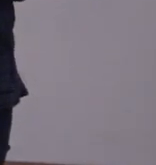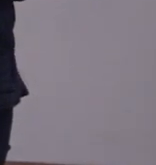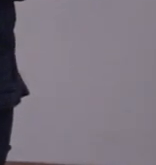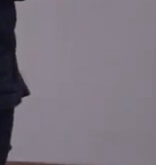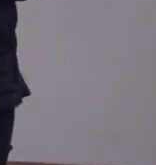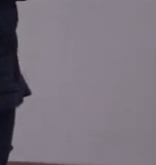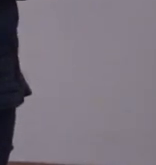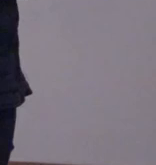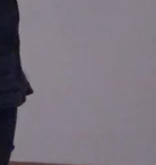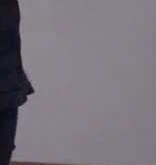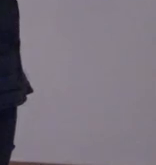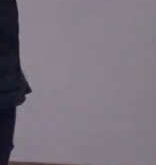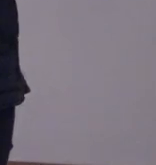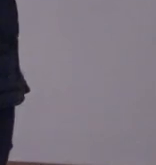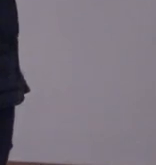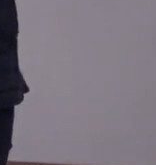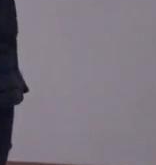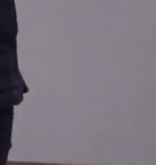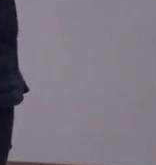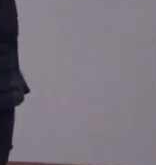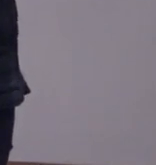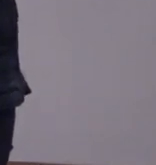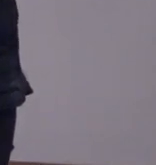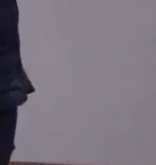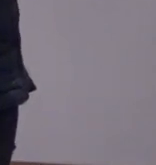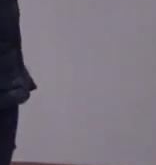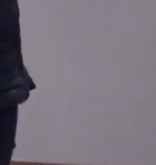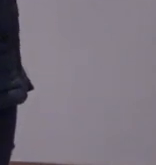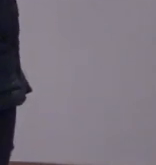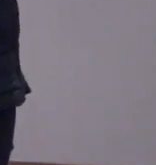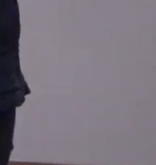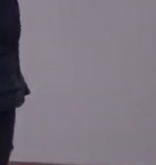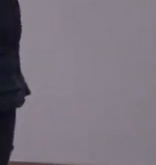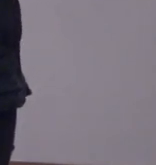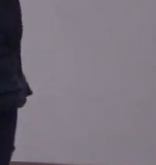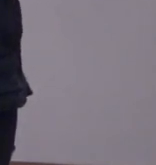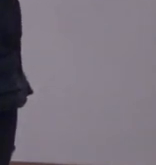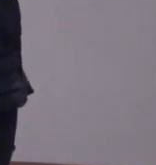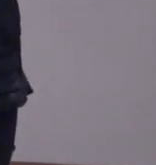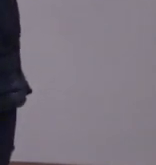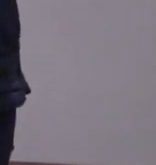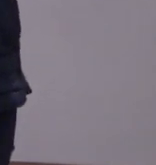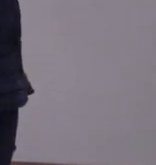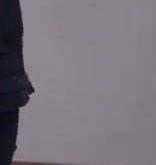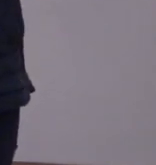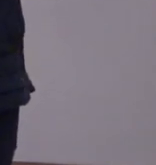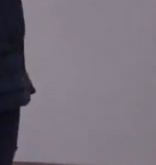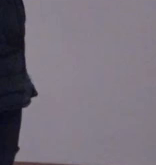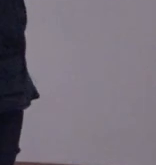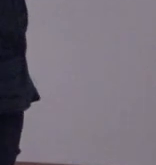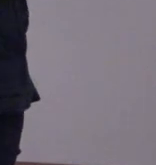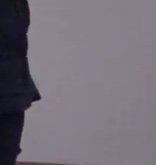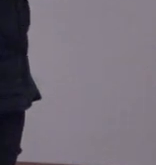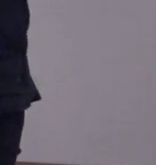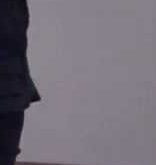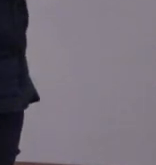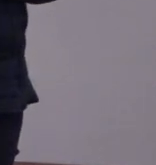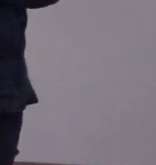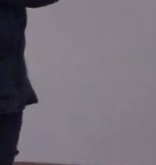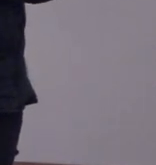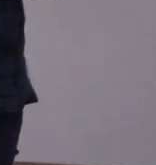nos equipamentos de CRAS, de CREAS, né, e de acolhimentos institucionais, quando a gente fala de rede de atendimento,